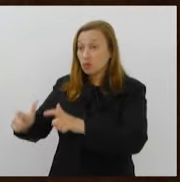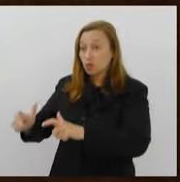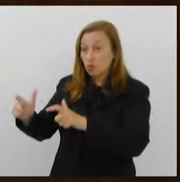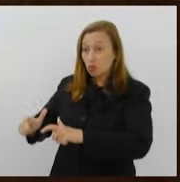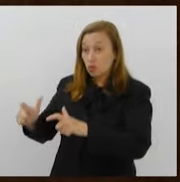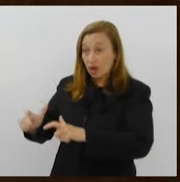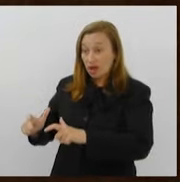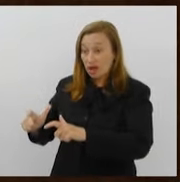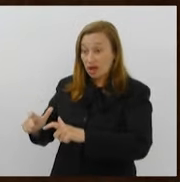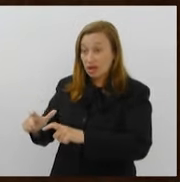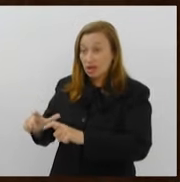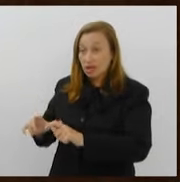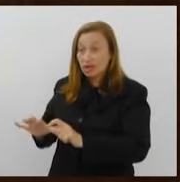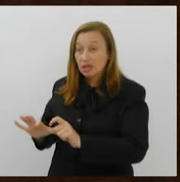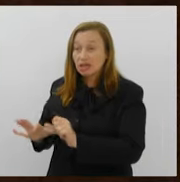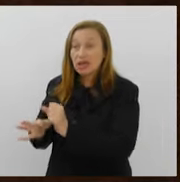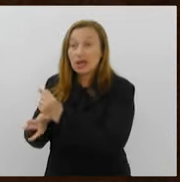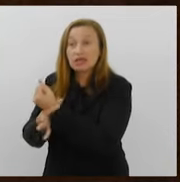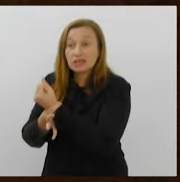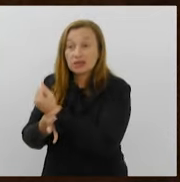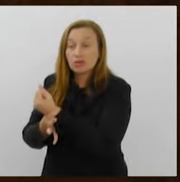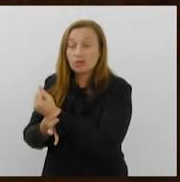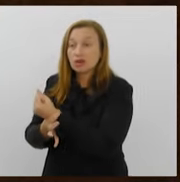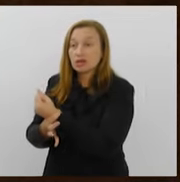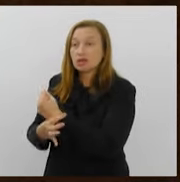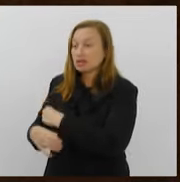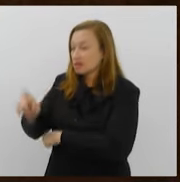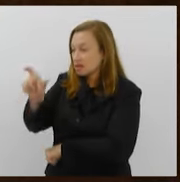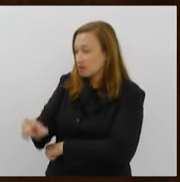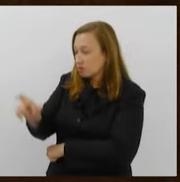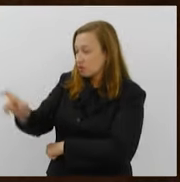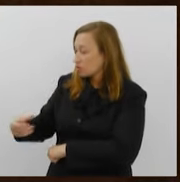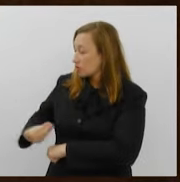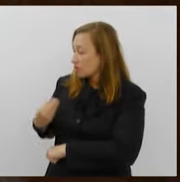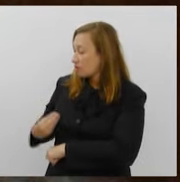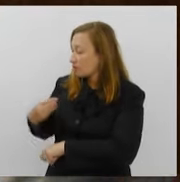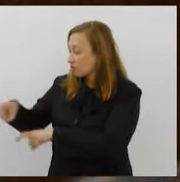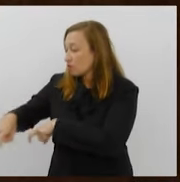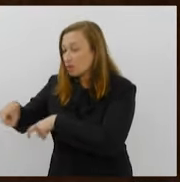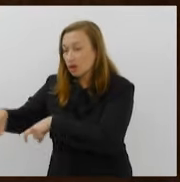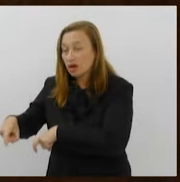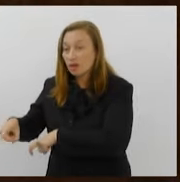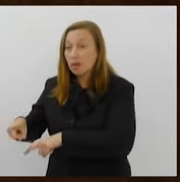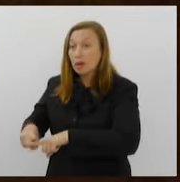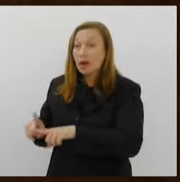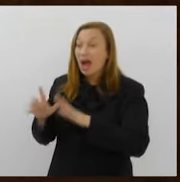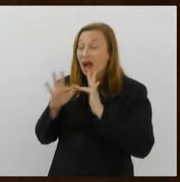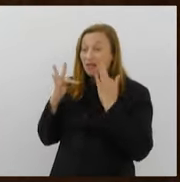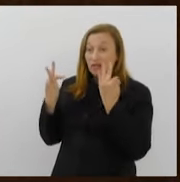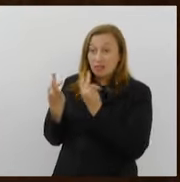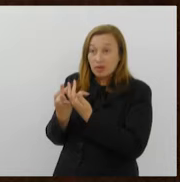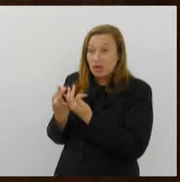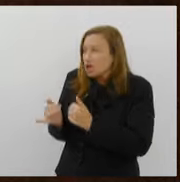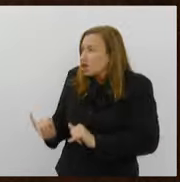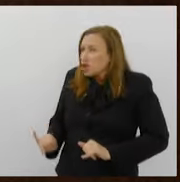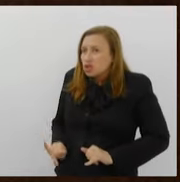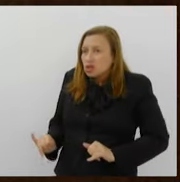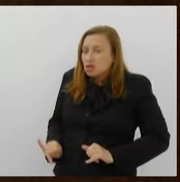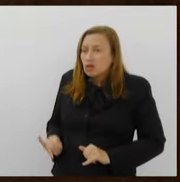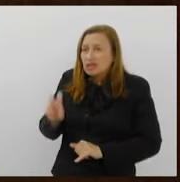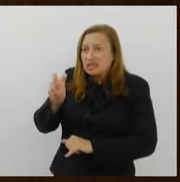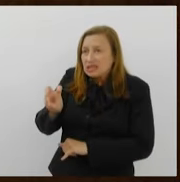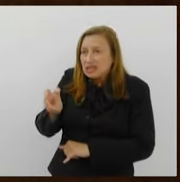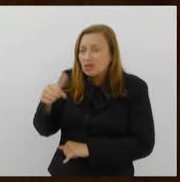homem no campo. As famílias mais sofridas vivem de tirar de 5 a 10